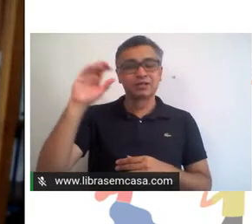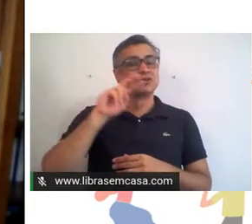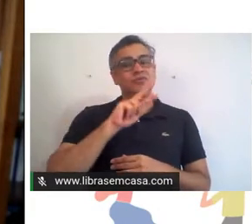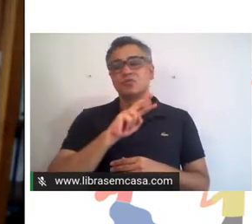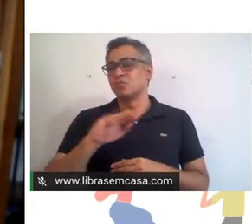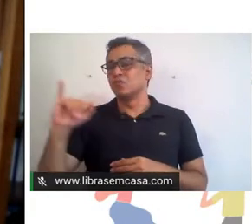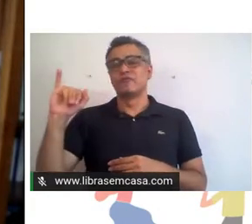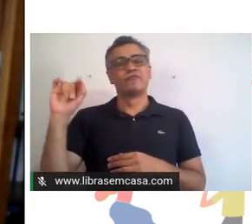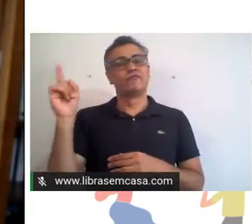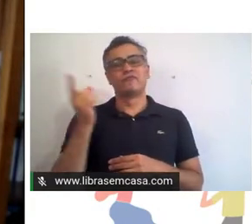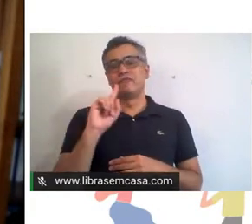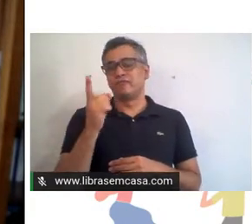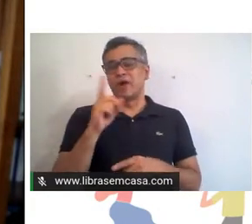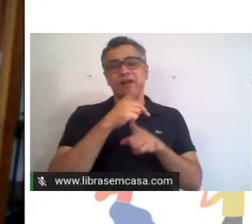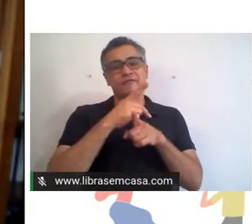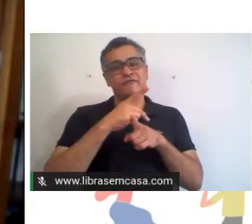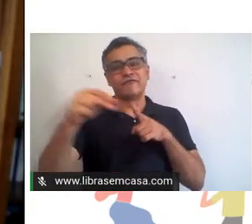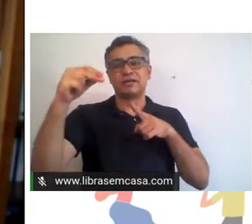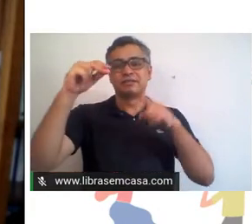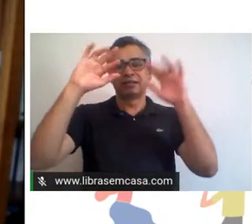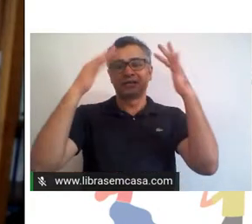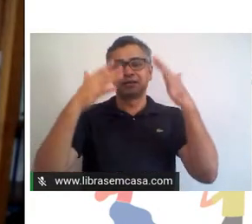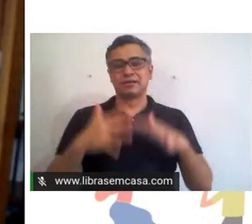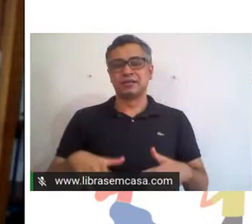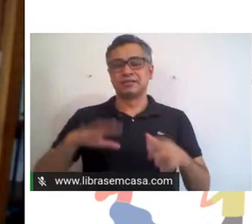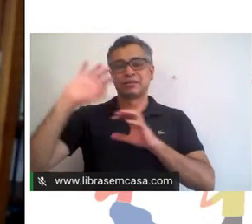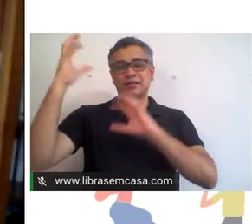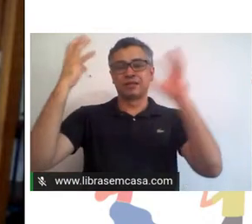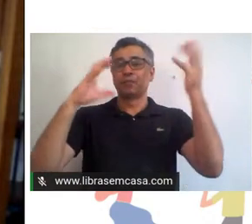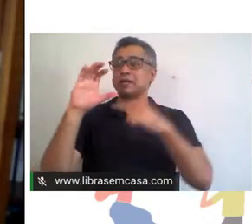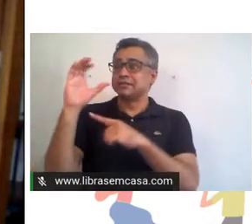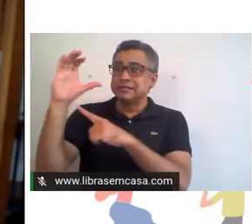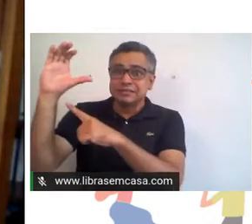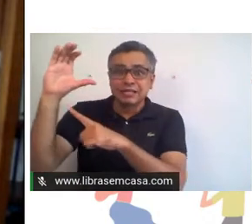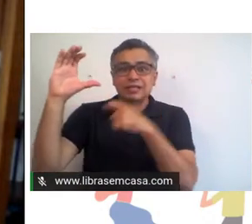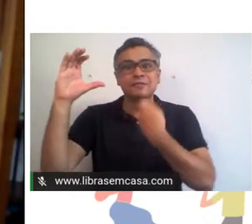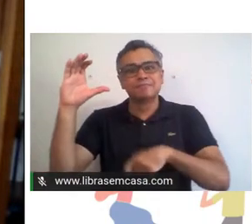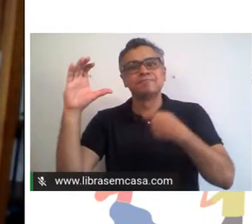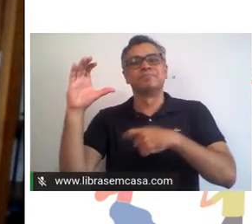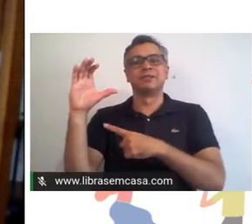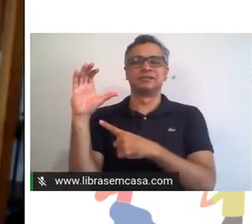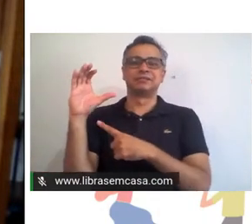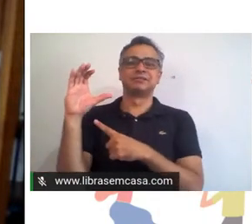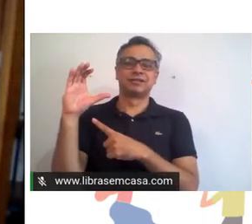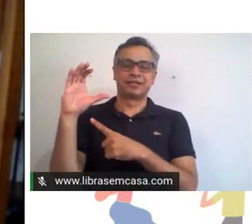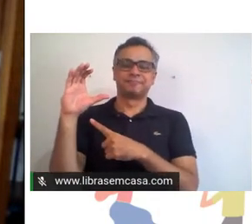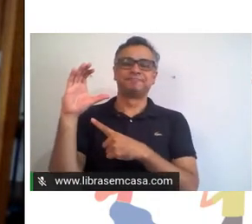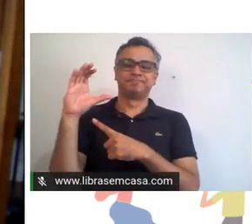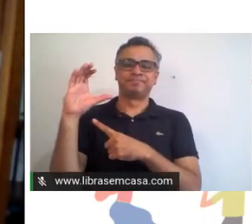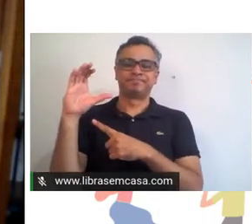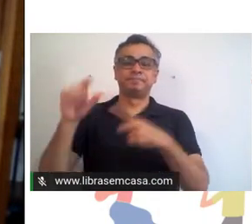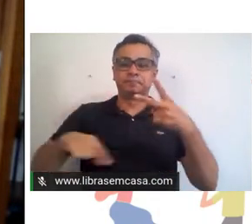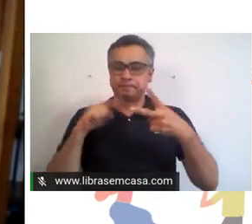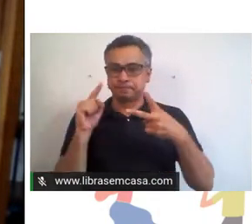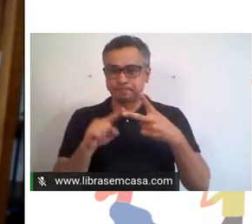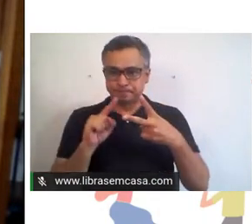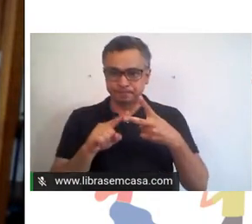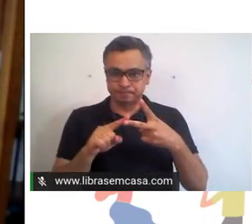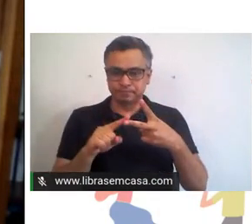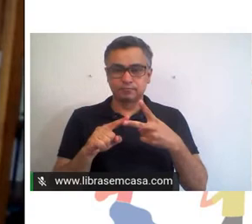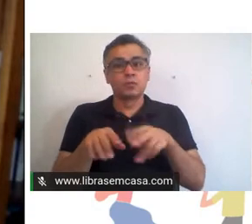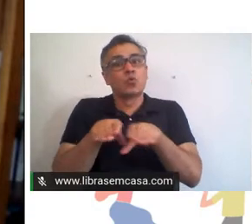crise climática. Então, esse é um ponto importante que a gente sempre deve lembrar. O segundo ponto